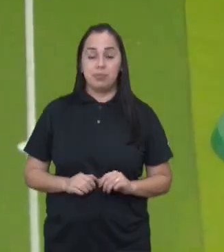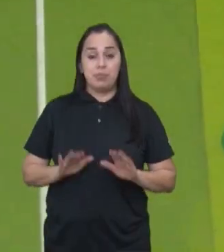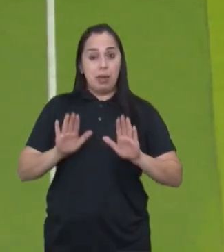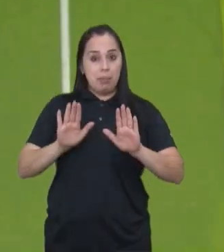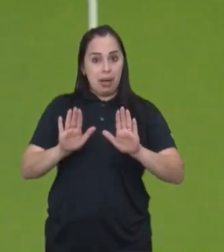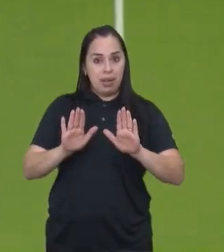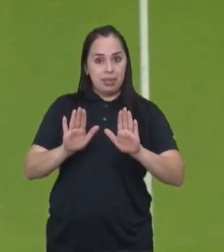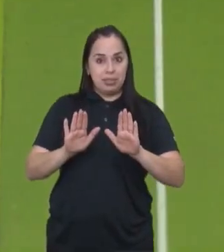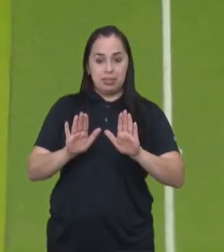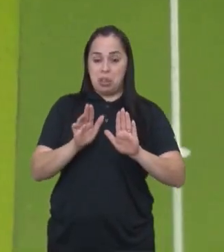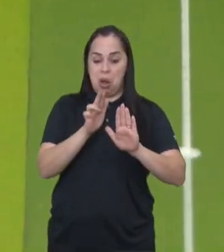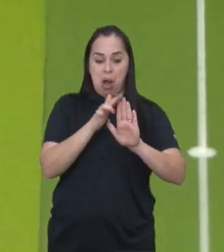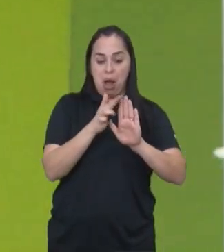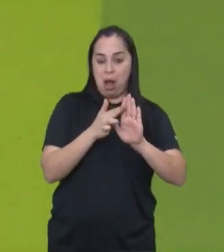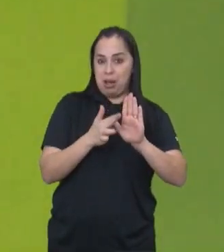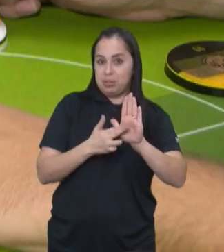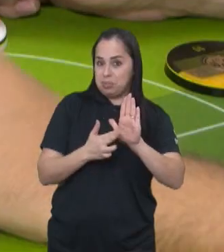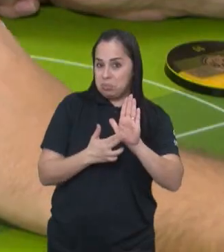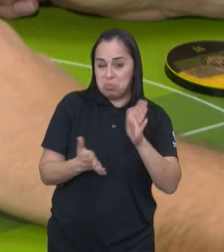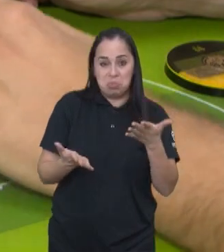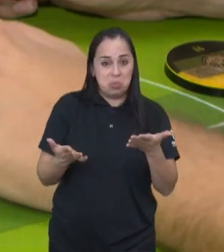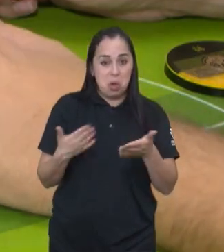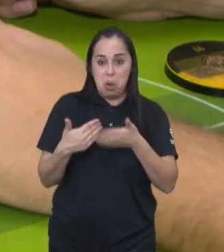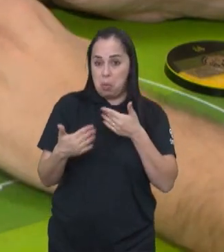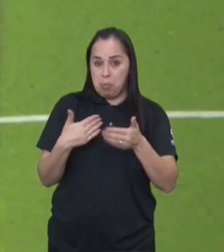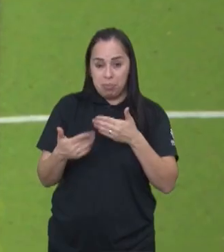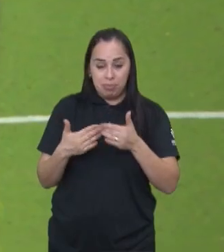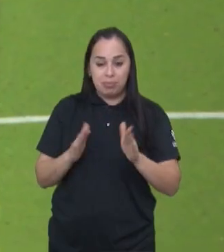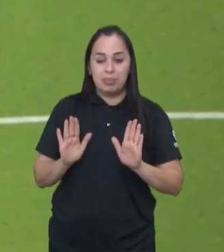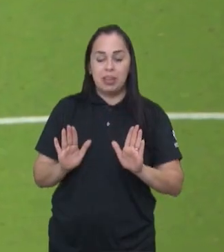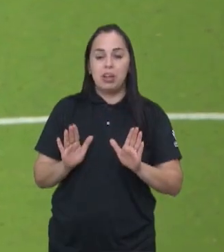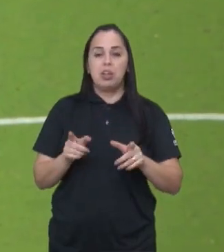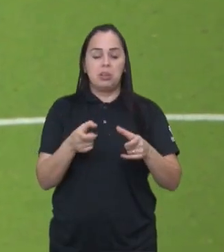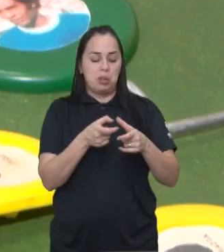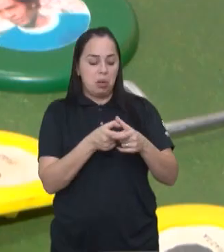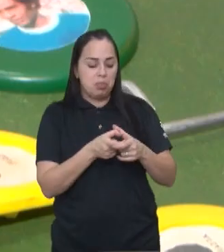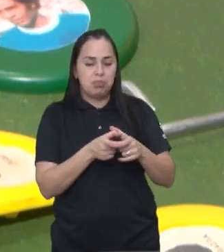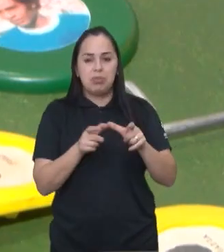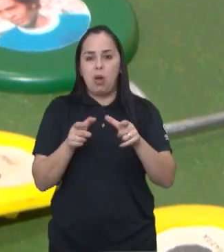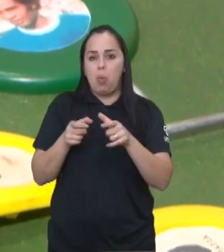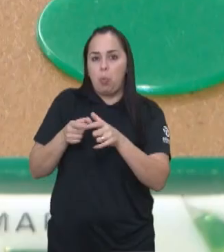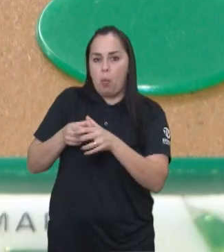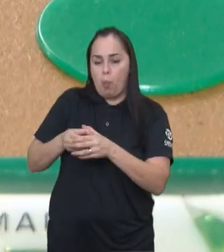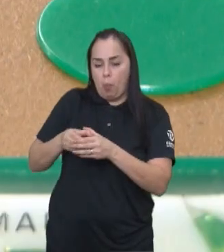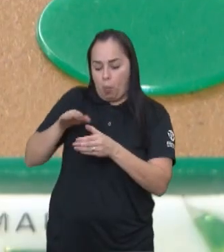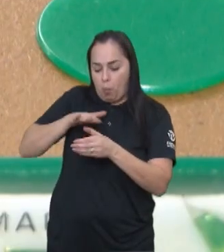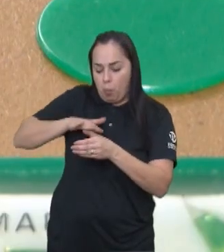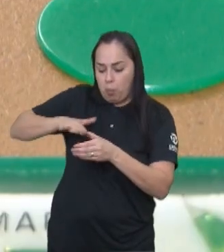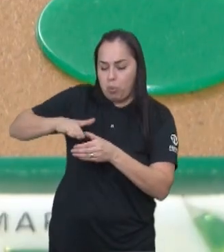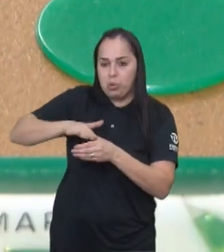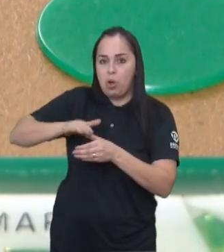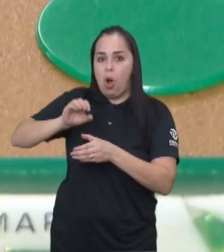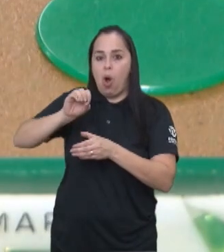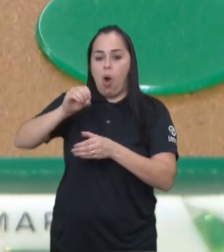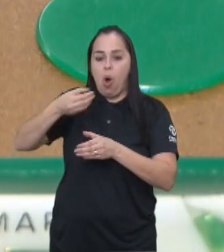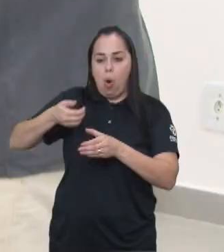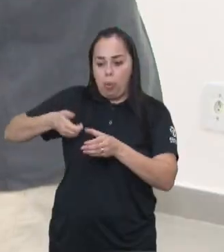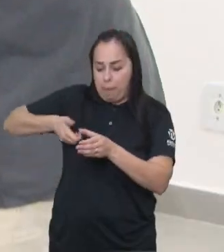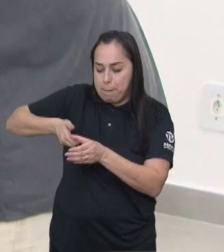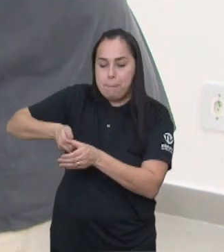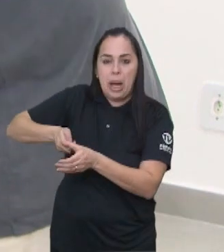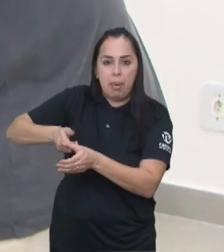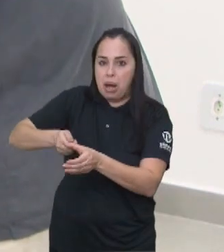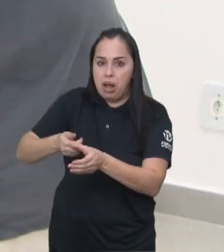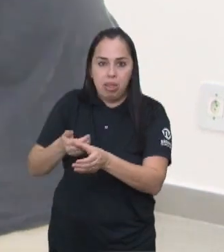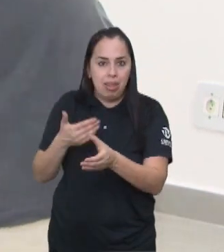Mas seja com a regra 12 toques, dadinho, com botões em formato argola, fechado ou com bola no estilo pastilha,